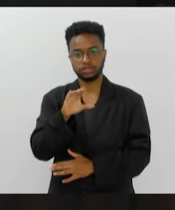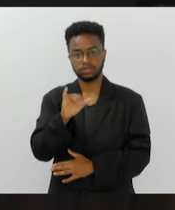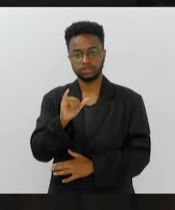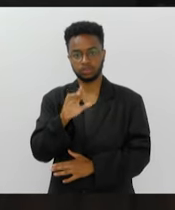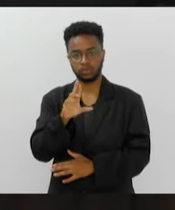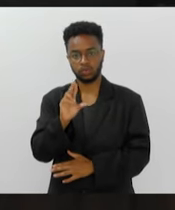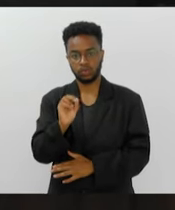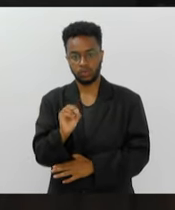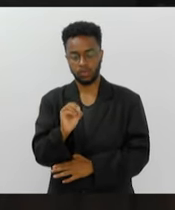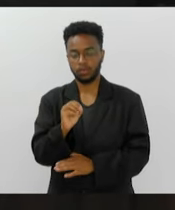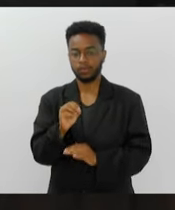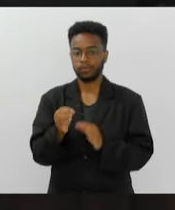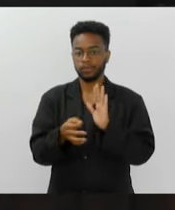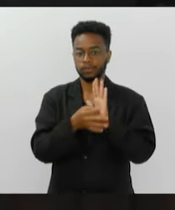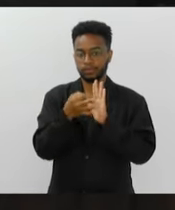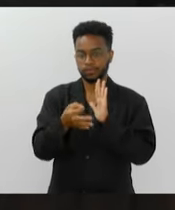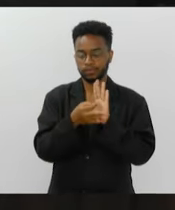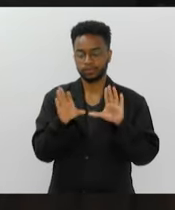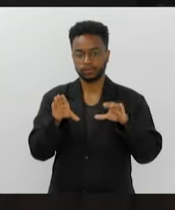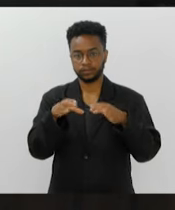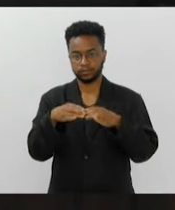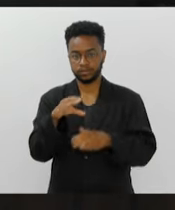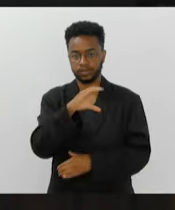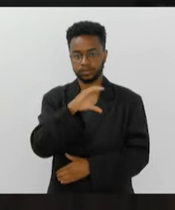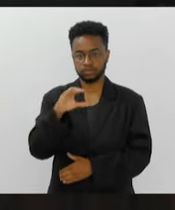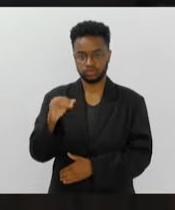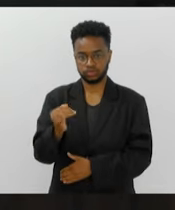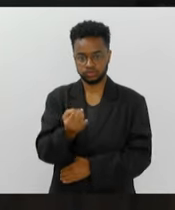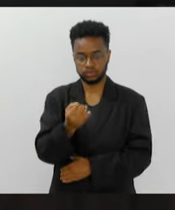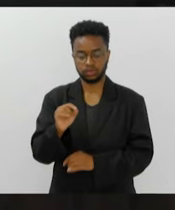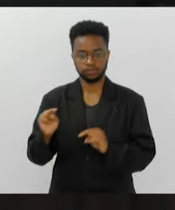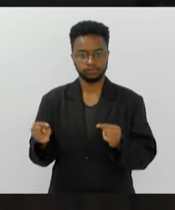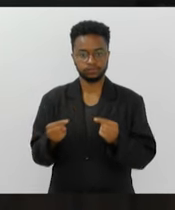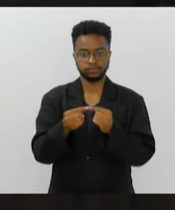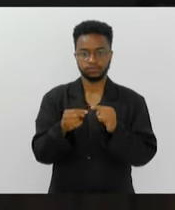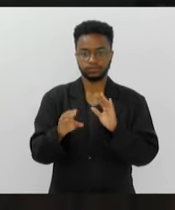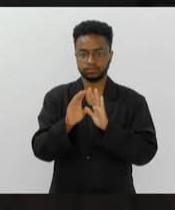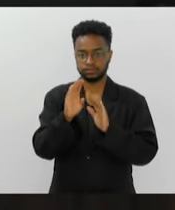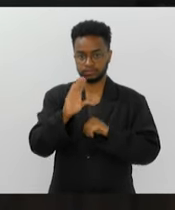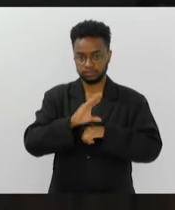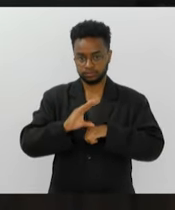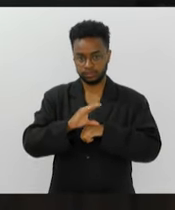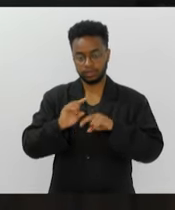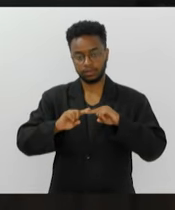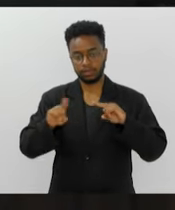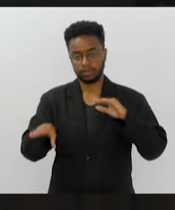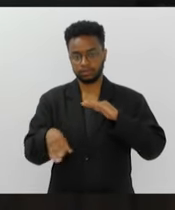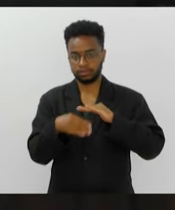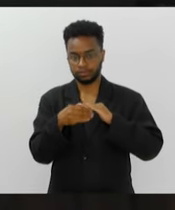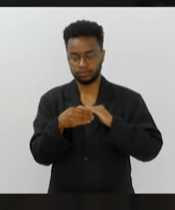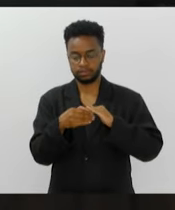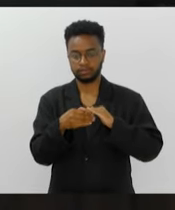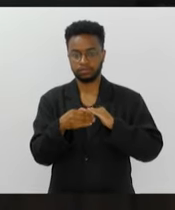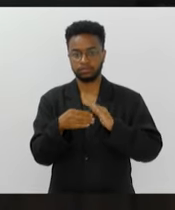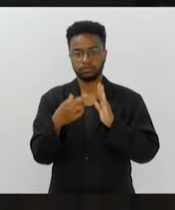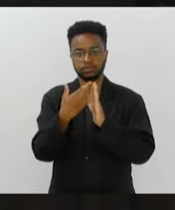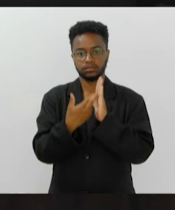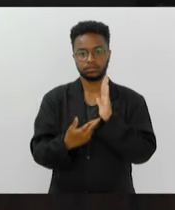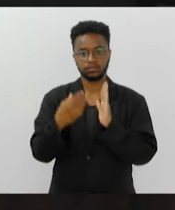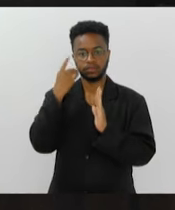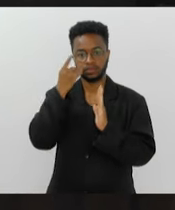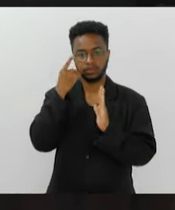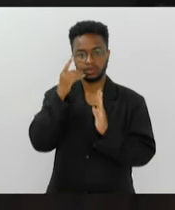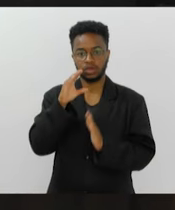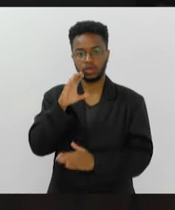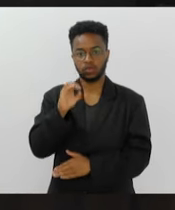parecer da comissão de constituição e justiça pela constitucionalidade com emenda relatoria do deputado